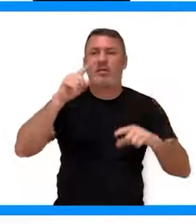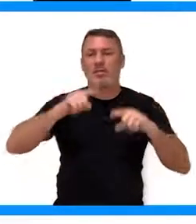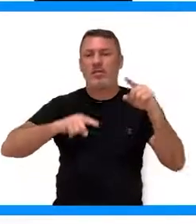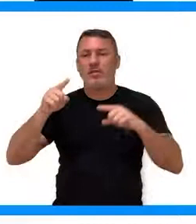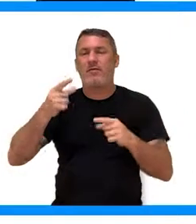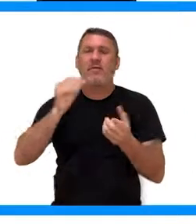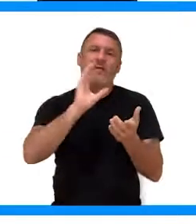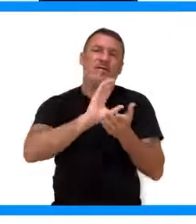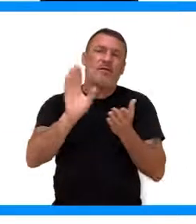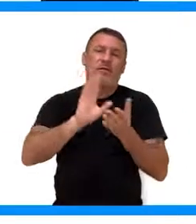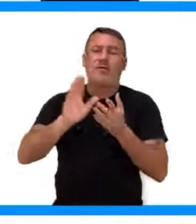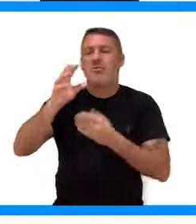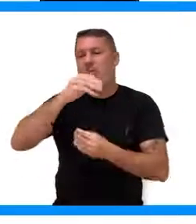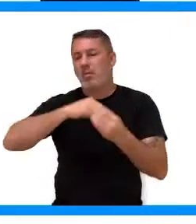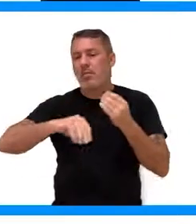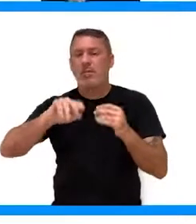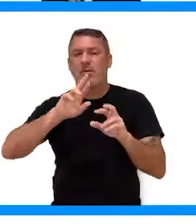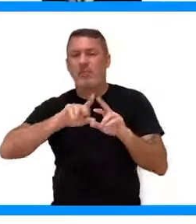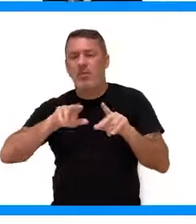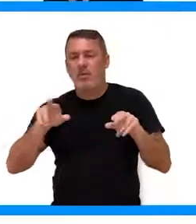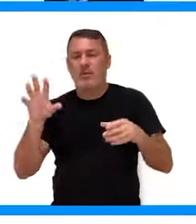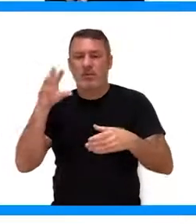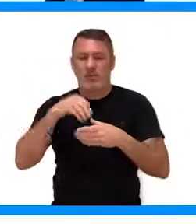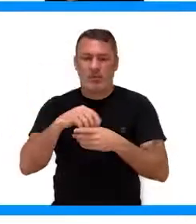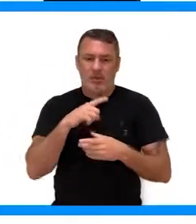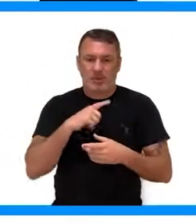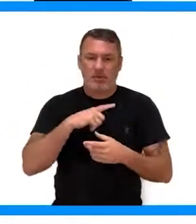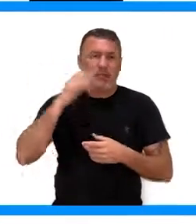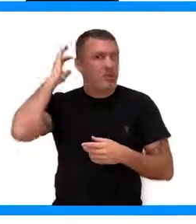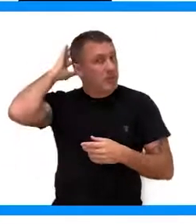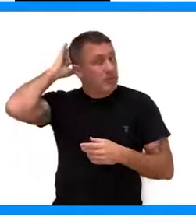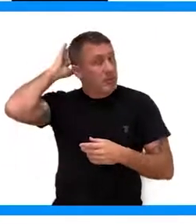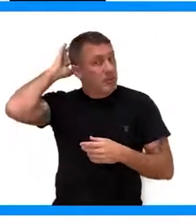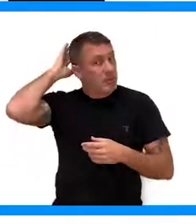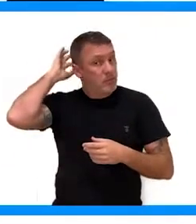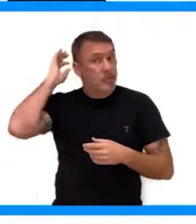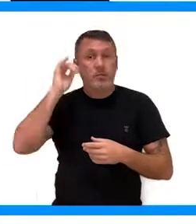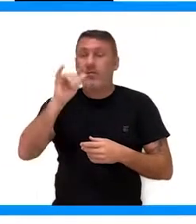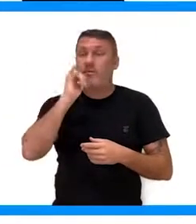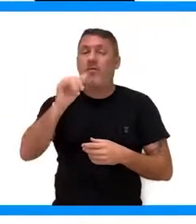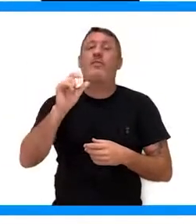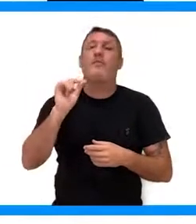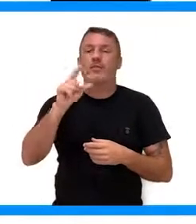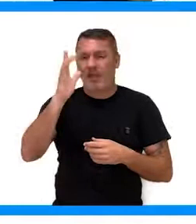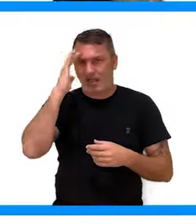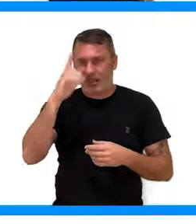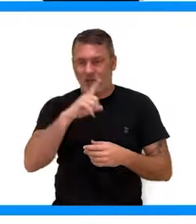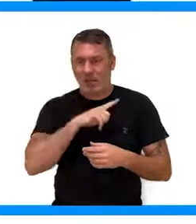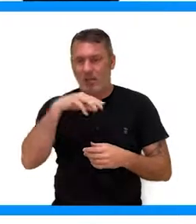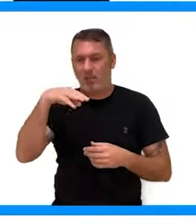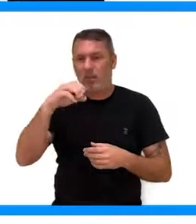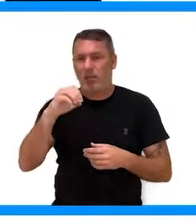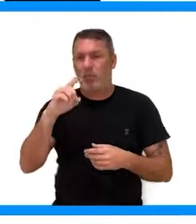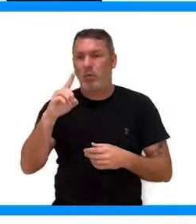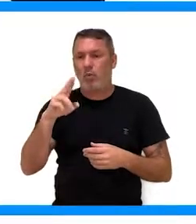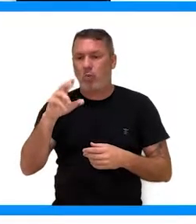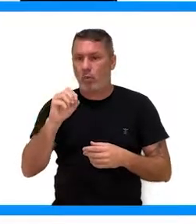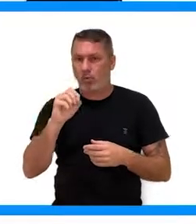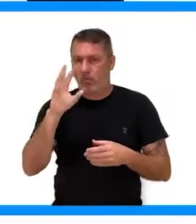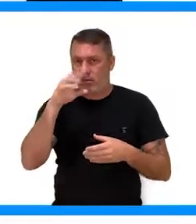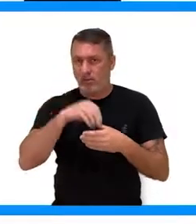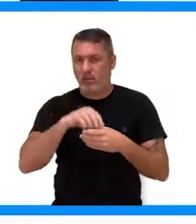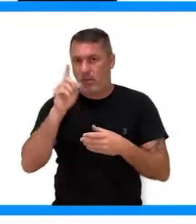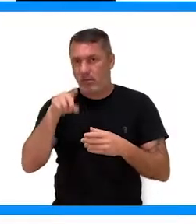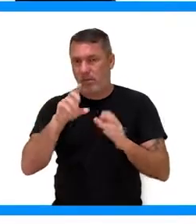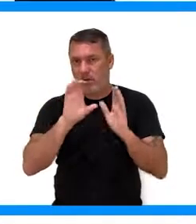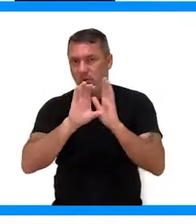qual o nível de investimento ali envolvido. Então, por que eu estou querendo dizer isso? Não pense que esses módulos, nós